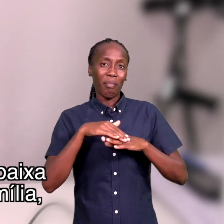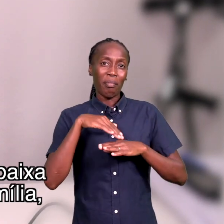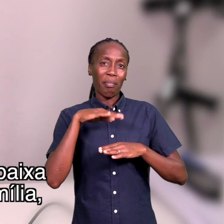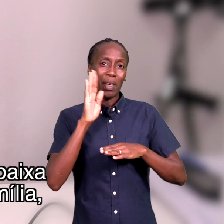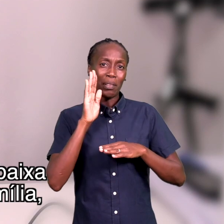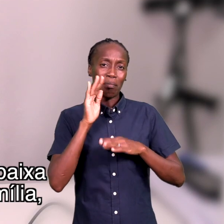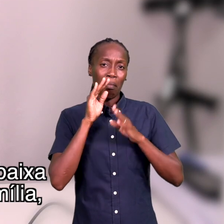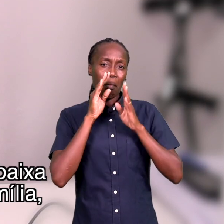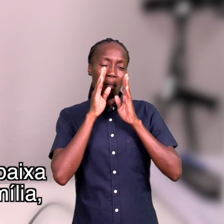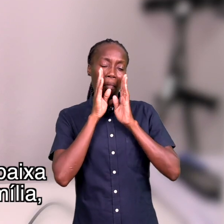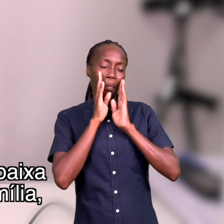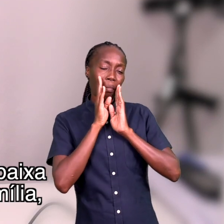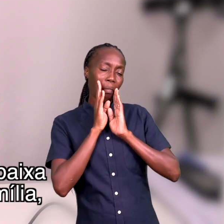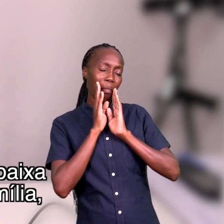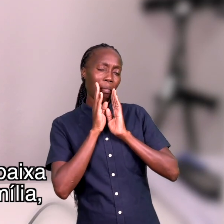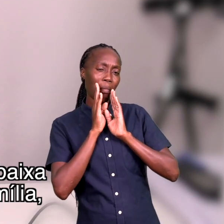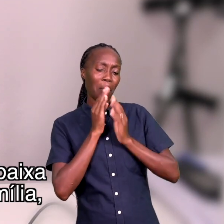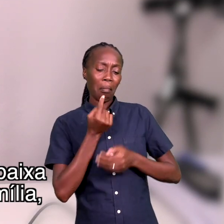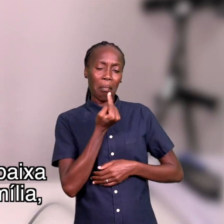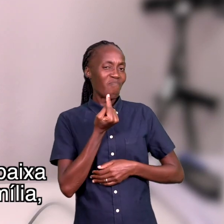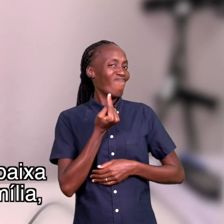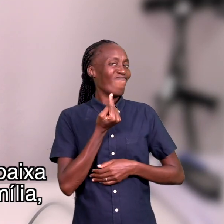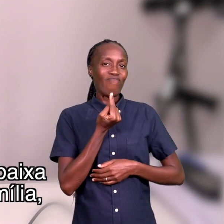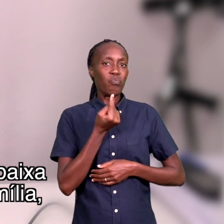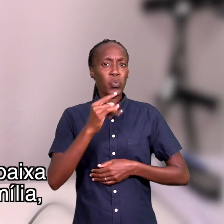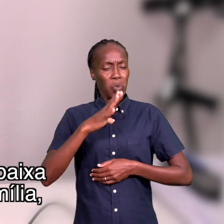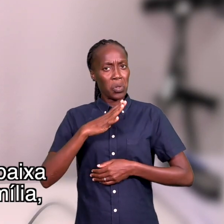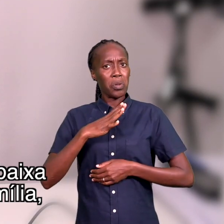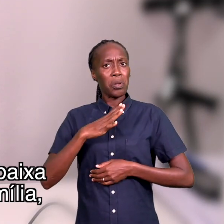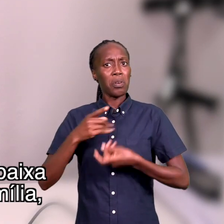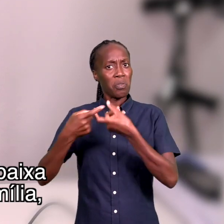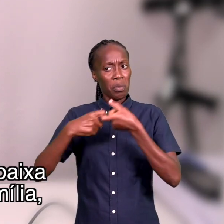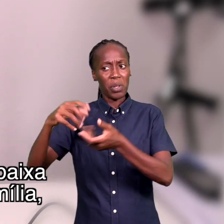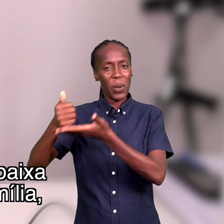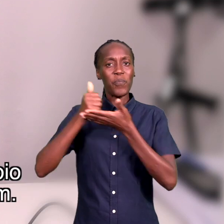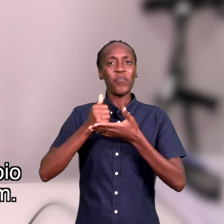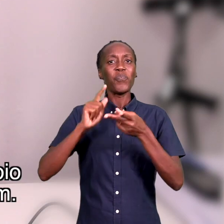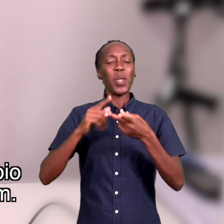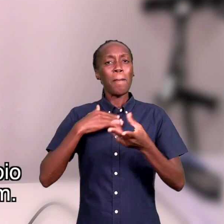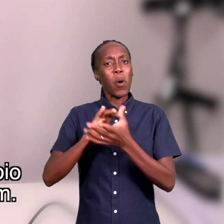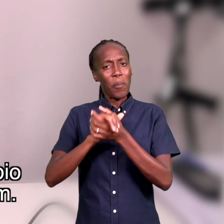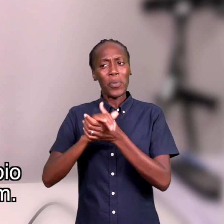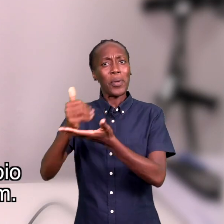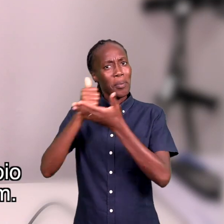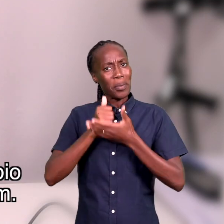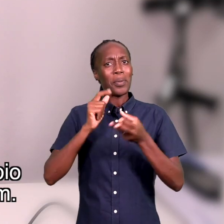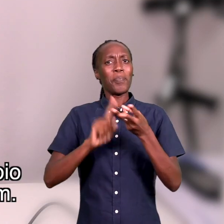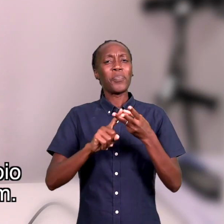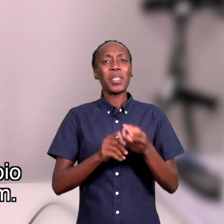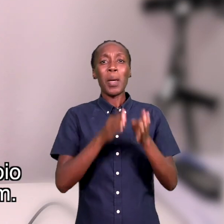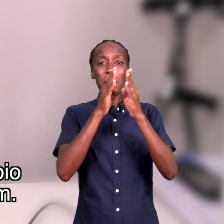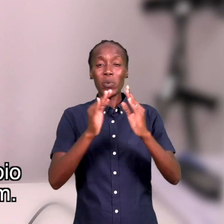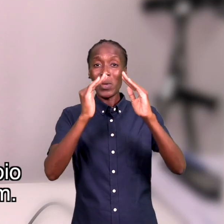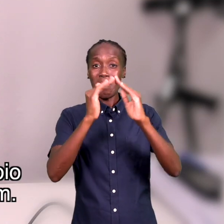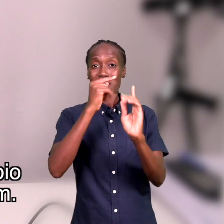cabisbaixa, porque tive muito apoio da minha família, apoio dos meus amigos,